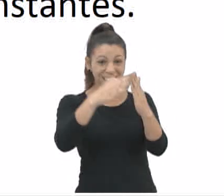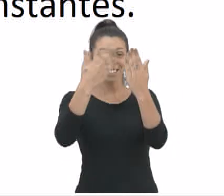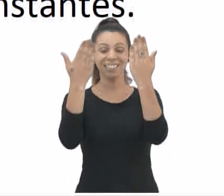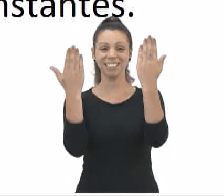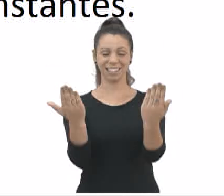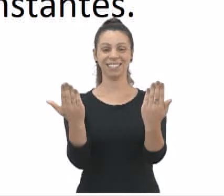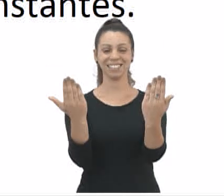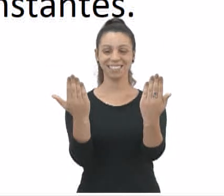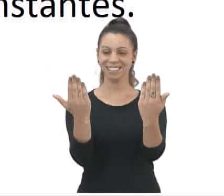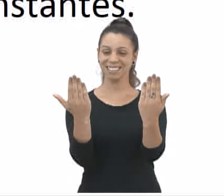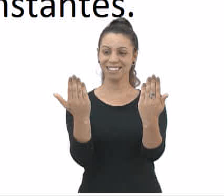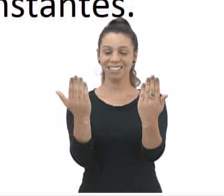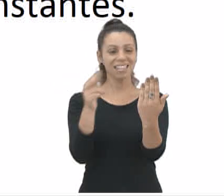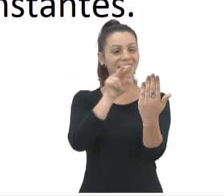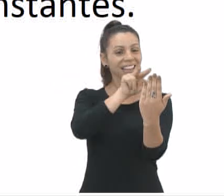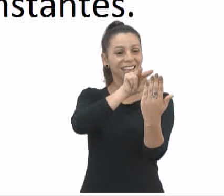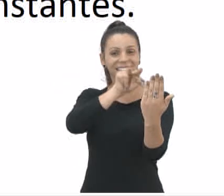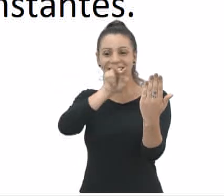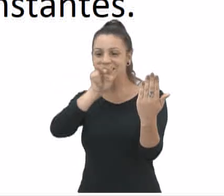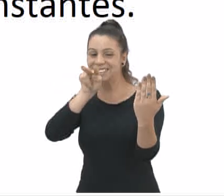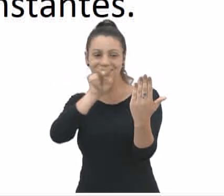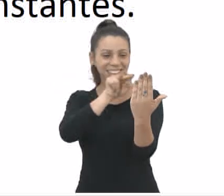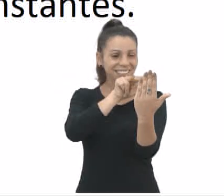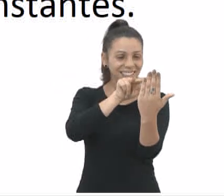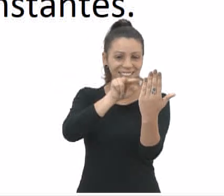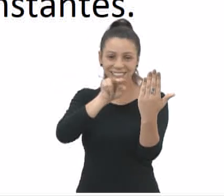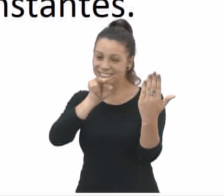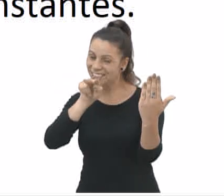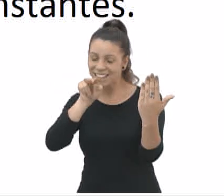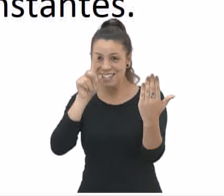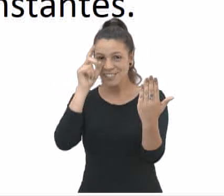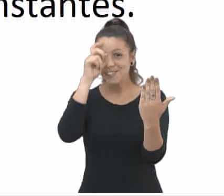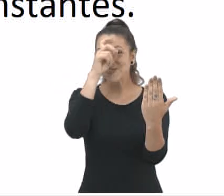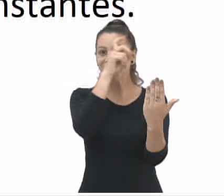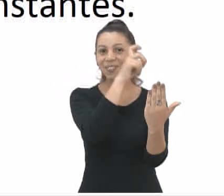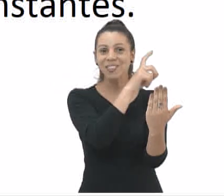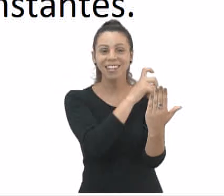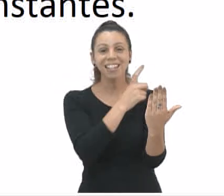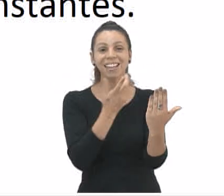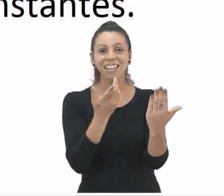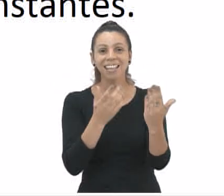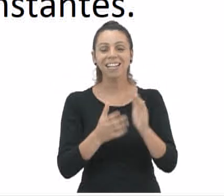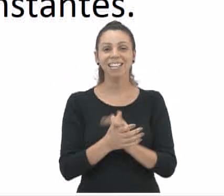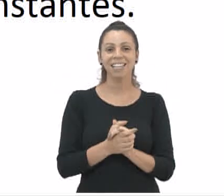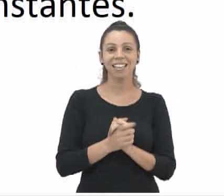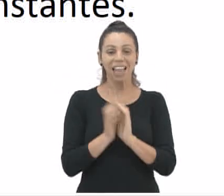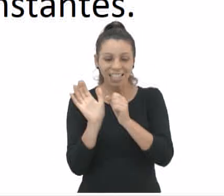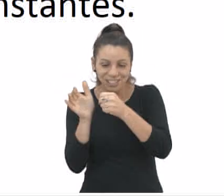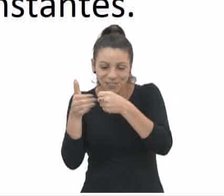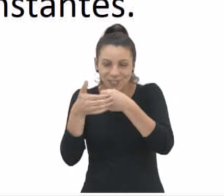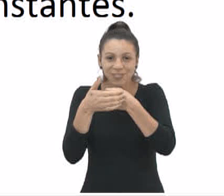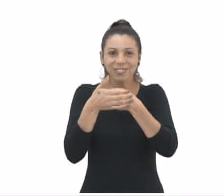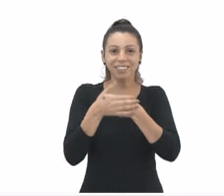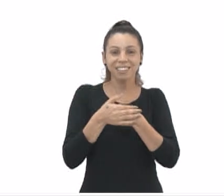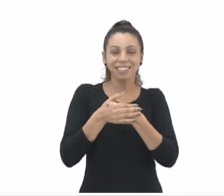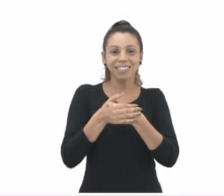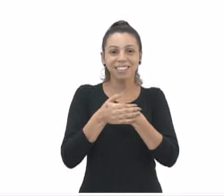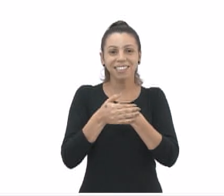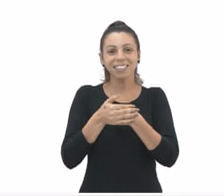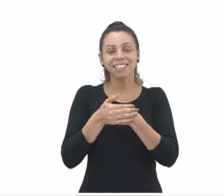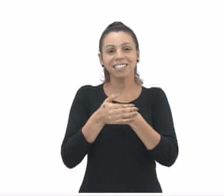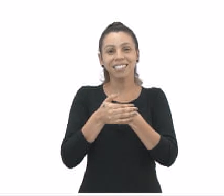por alguns instantes. Criava as mais falsas dificuldades para aquela coisa clandestina que